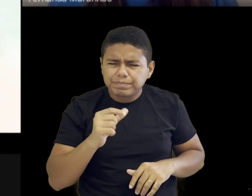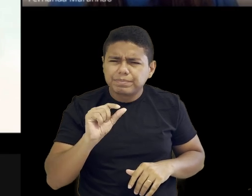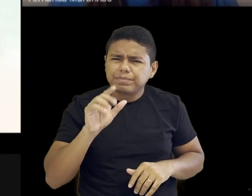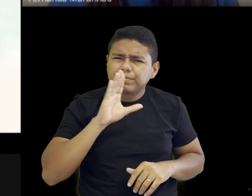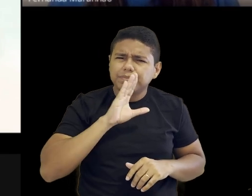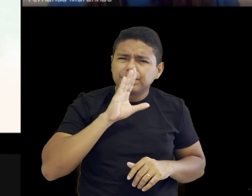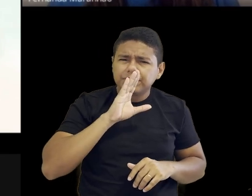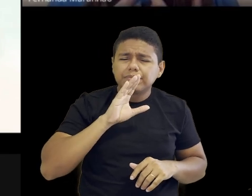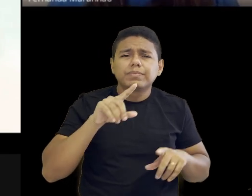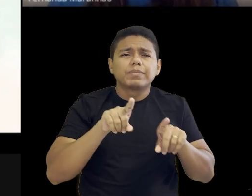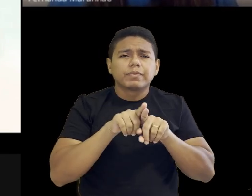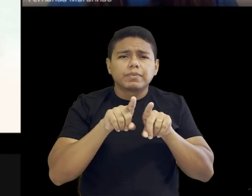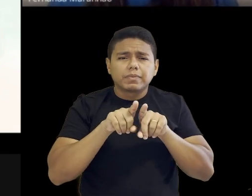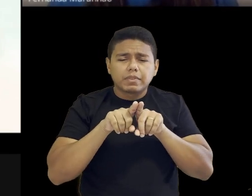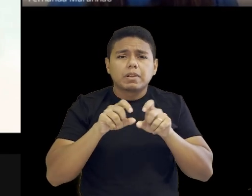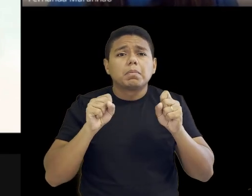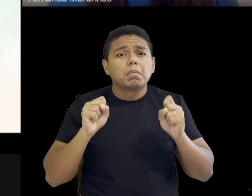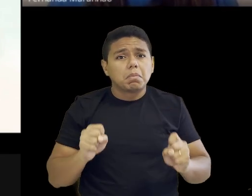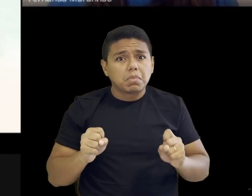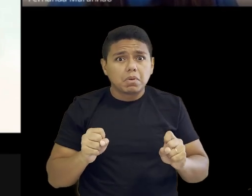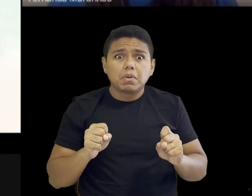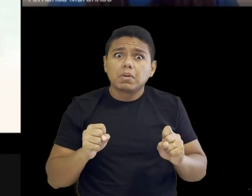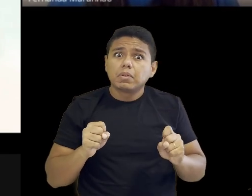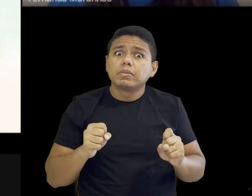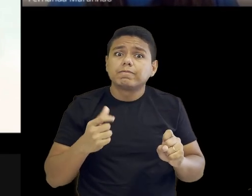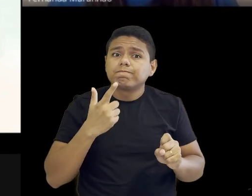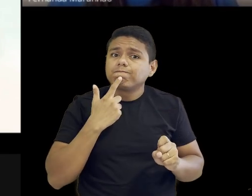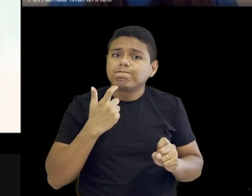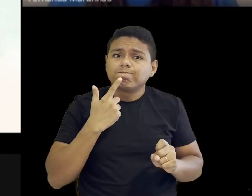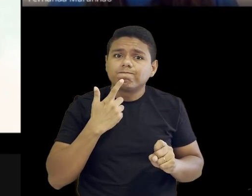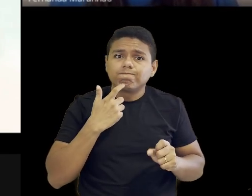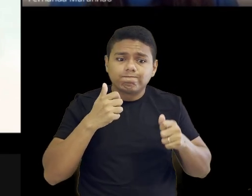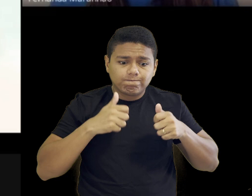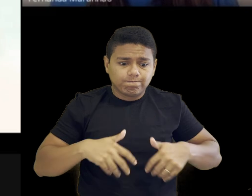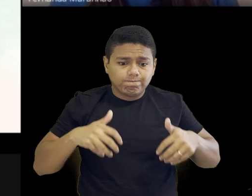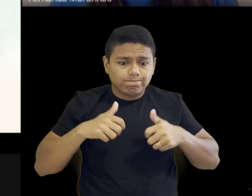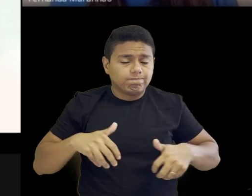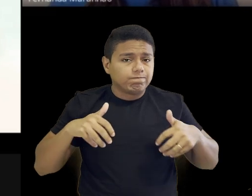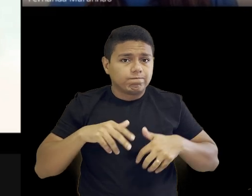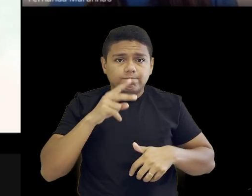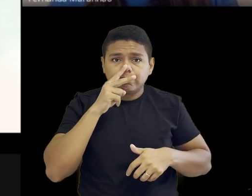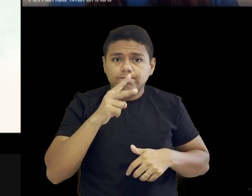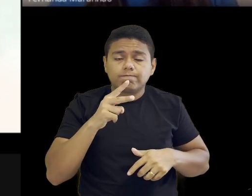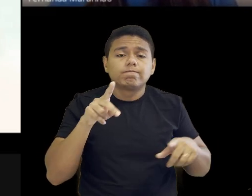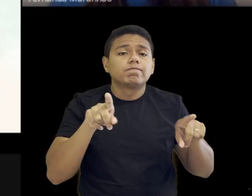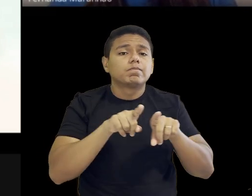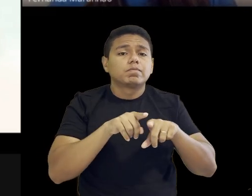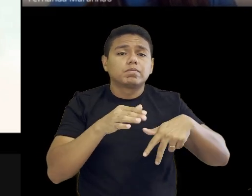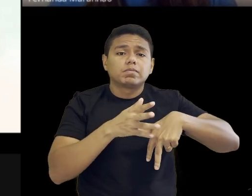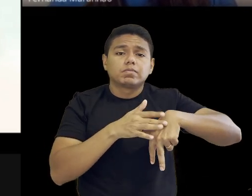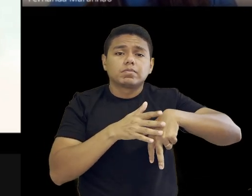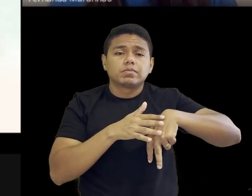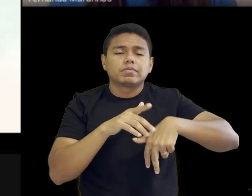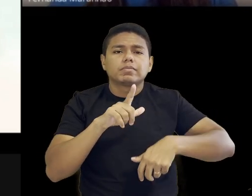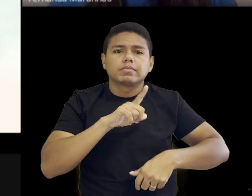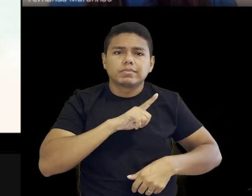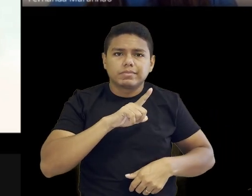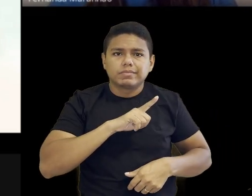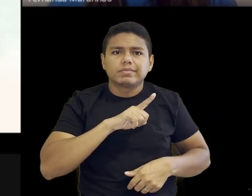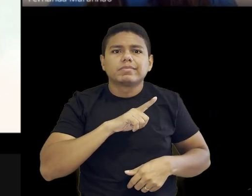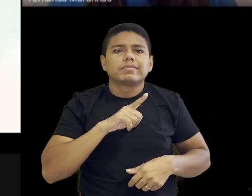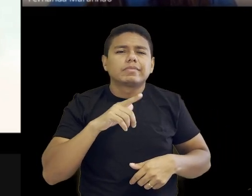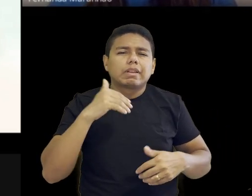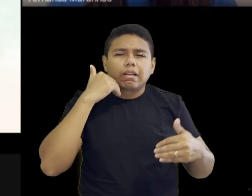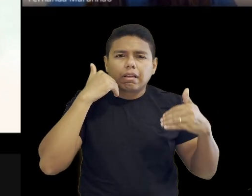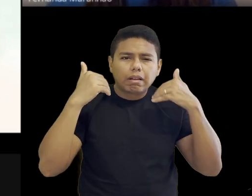de odor, ela pode se apresentar sero-sanguinolenta ou puro-sanguinolenta, e a paciente usualmente vai